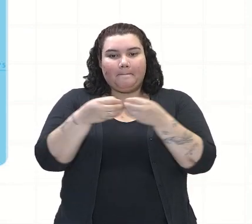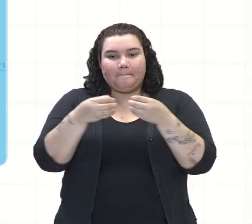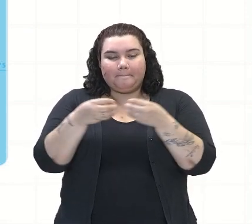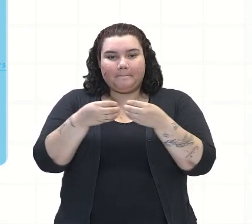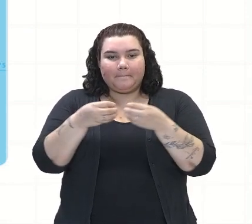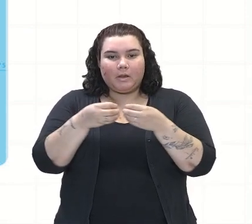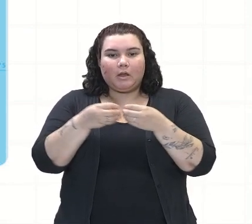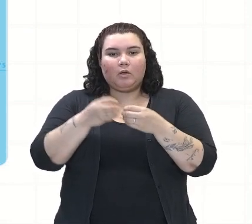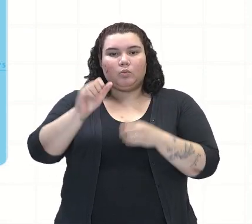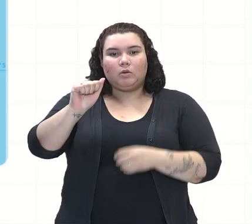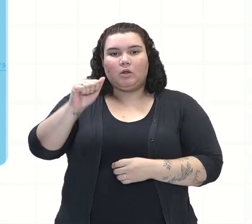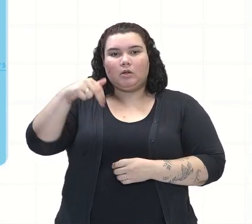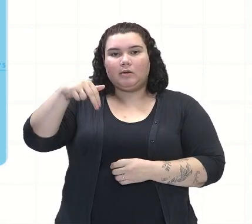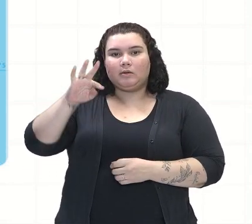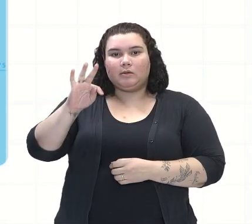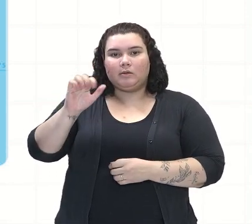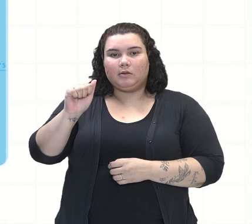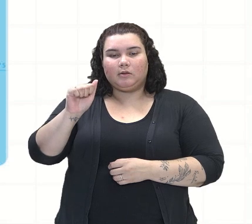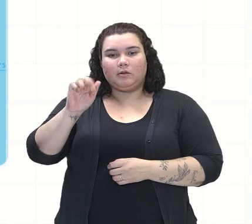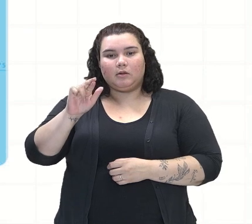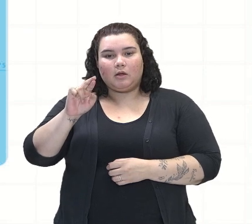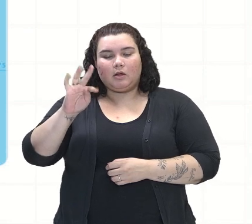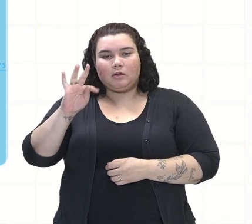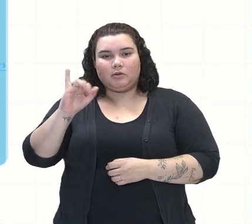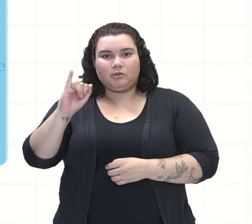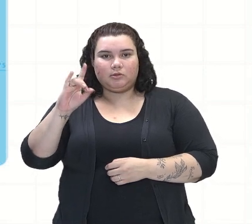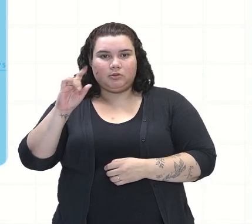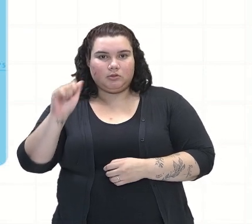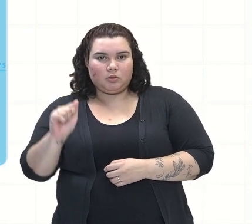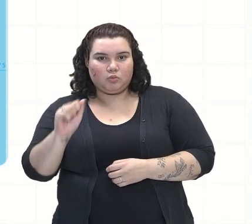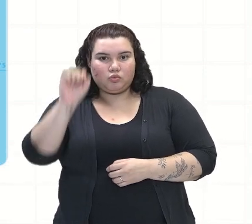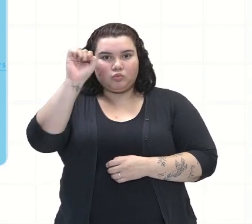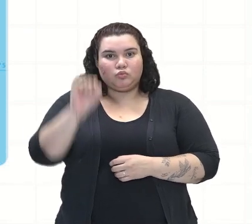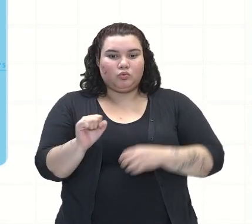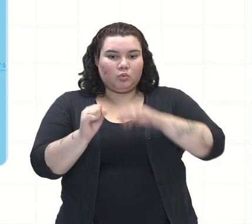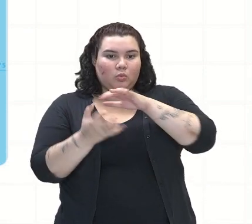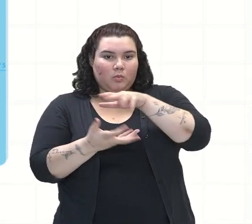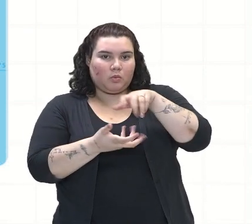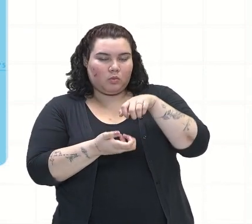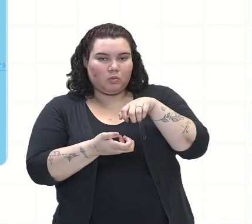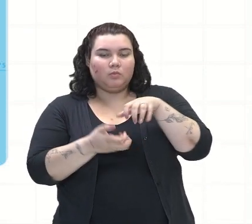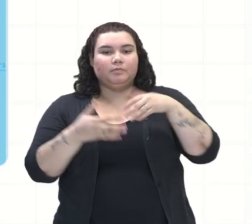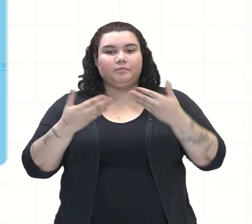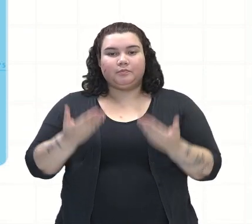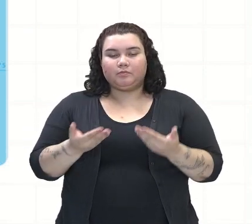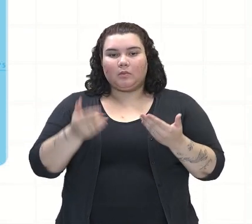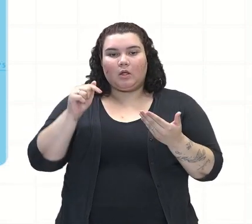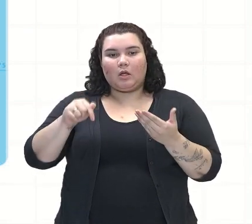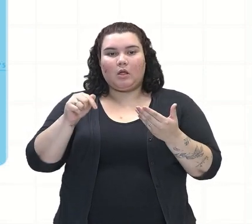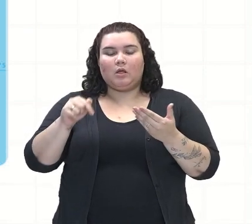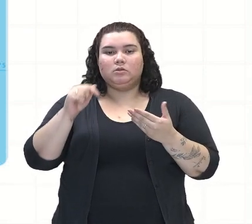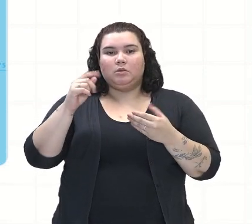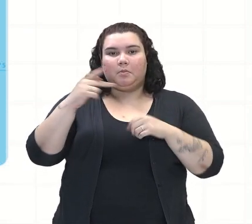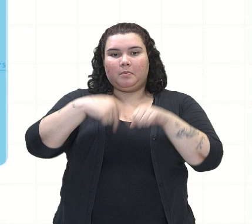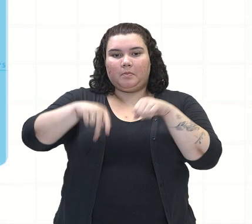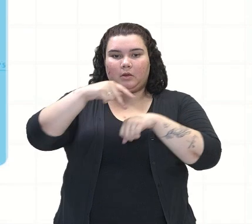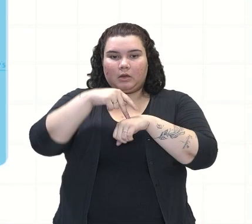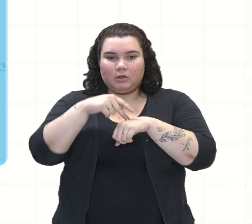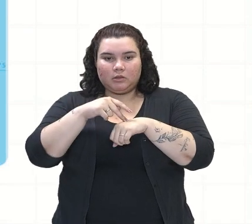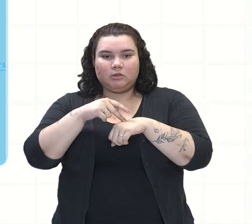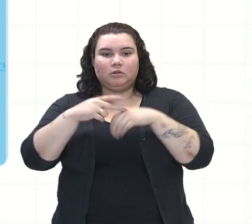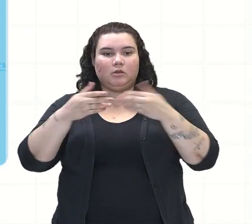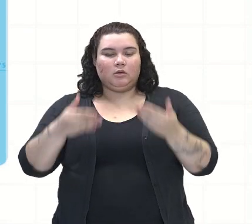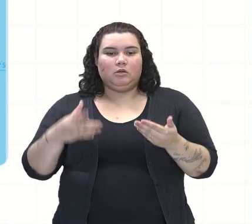da Antártida também, né? No polo sul do planeta. Então é um país que tem uma característica interessante. Ele é um país muito estreito, né?